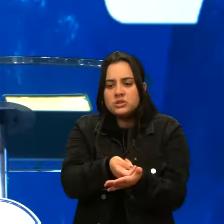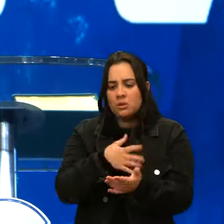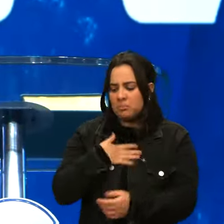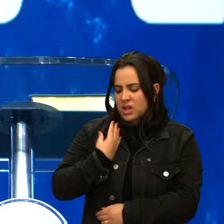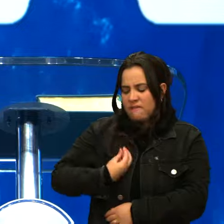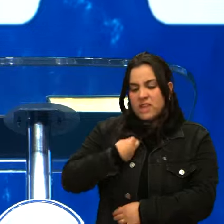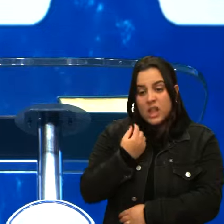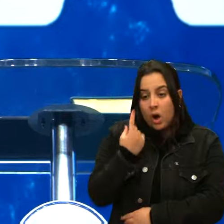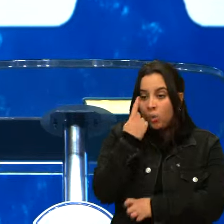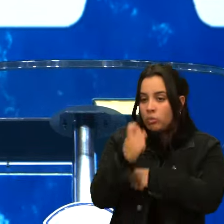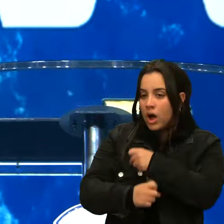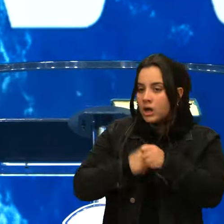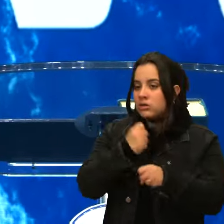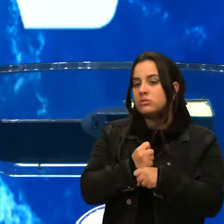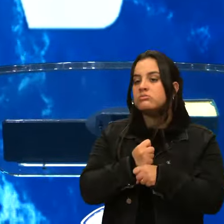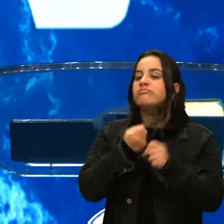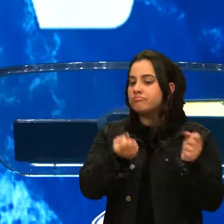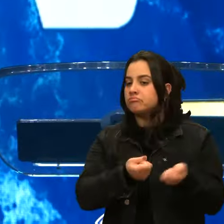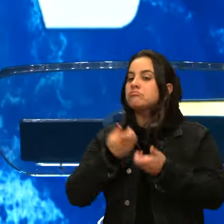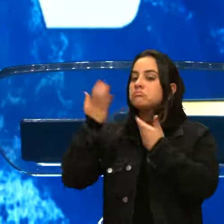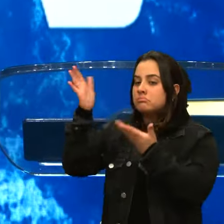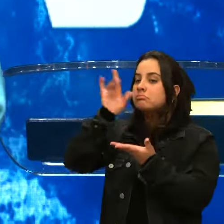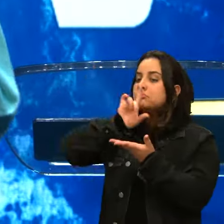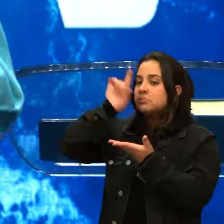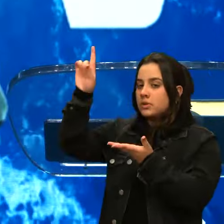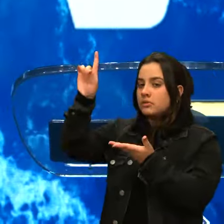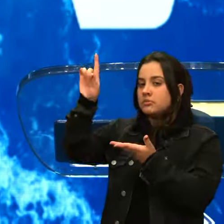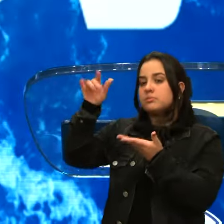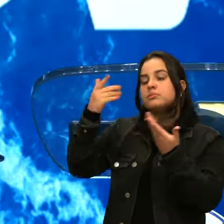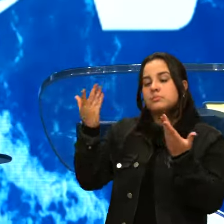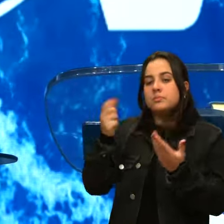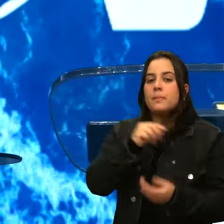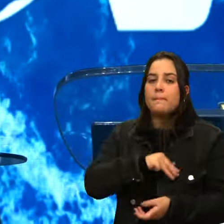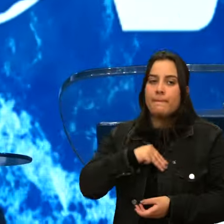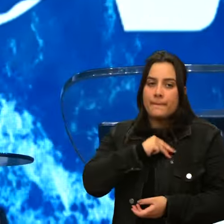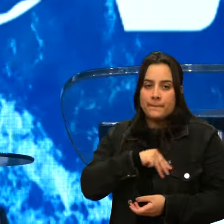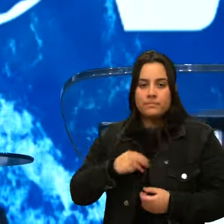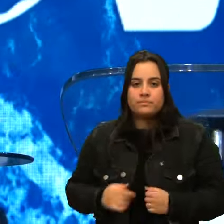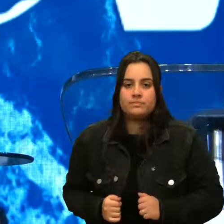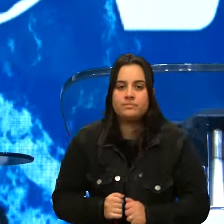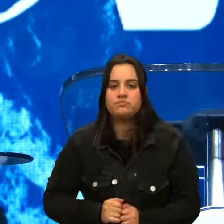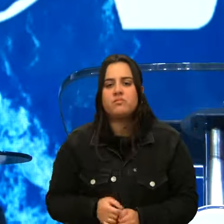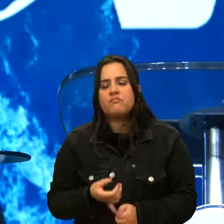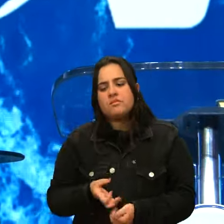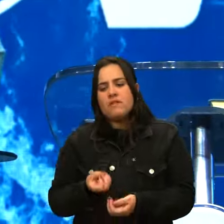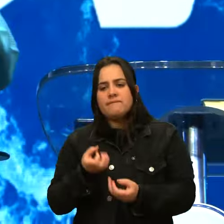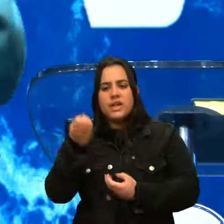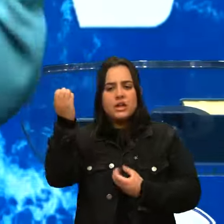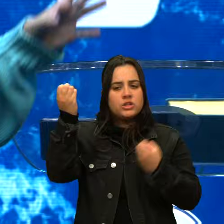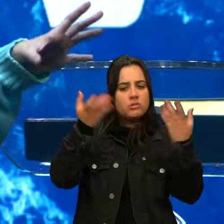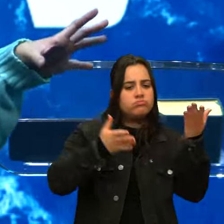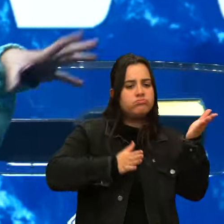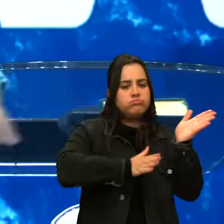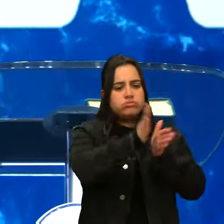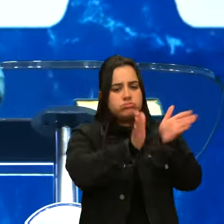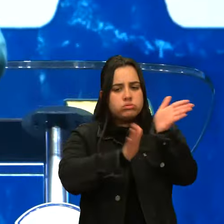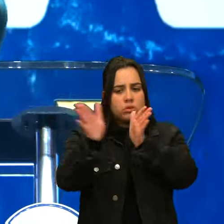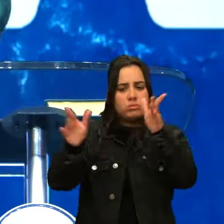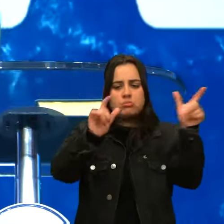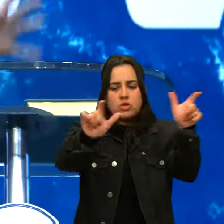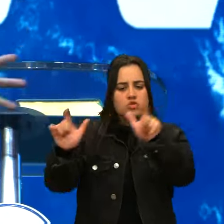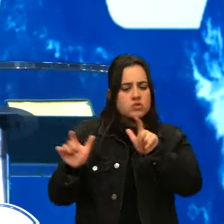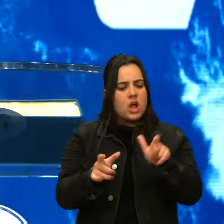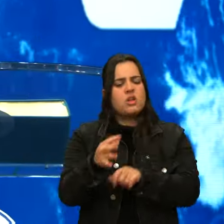E aí eu fui para o Telos, que é a escola de missões aqui da PIB. Fiquei um ano lá, viajei para vários lugares, conheci